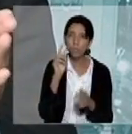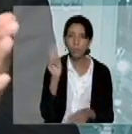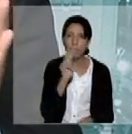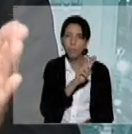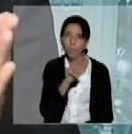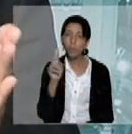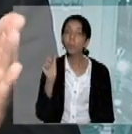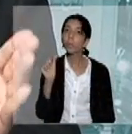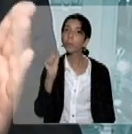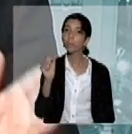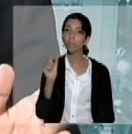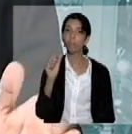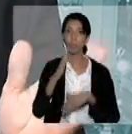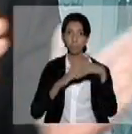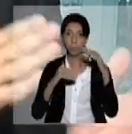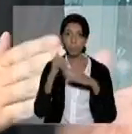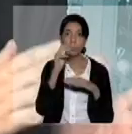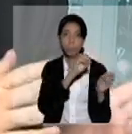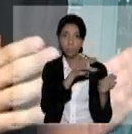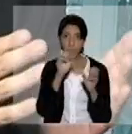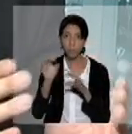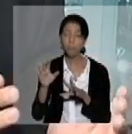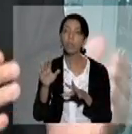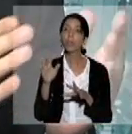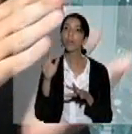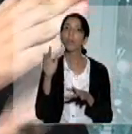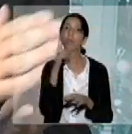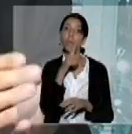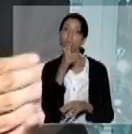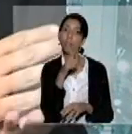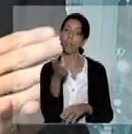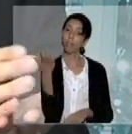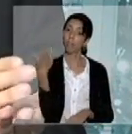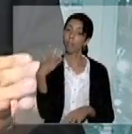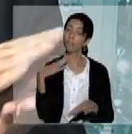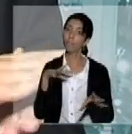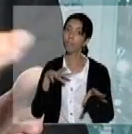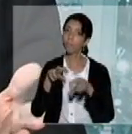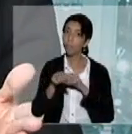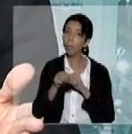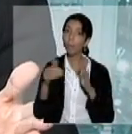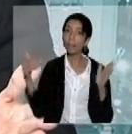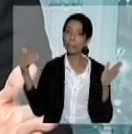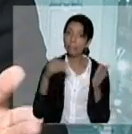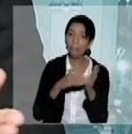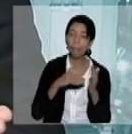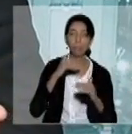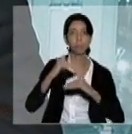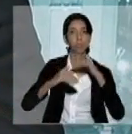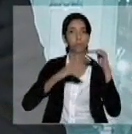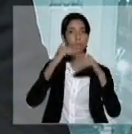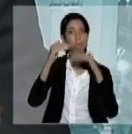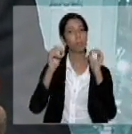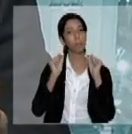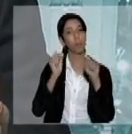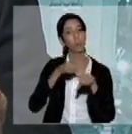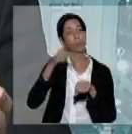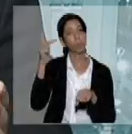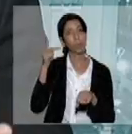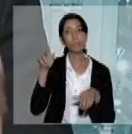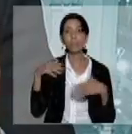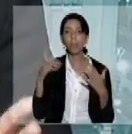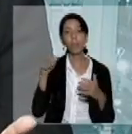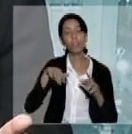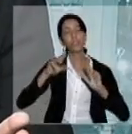gente consegue observar que a educação profissional ela consegue pegar desde o início da formação até uma formação mais avançada de